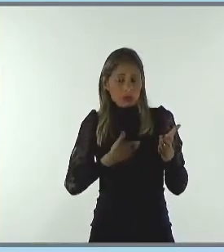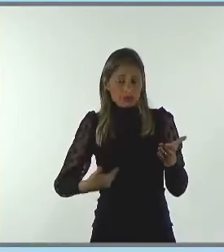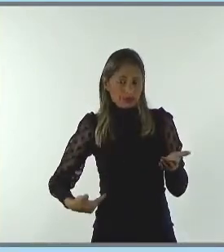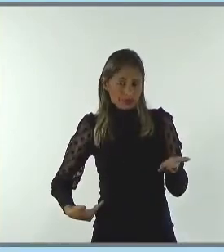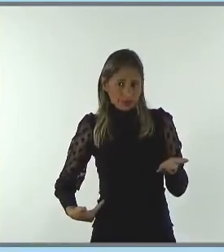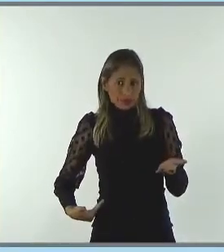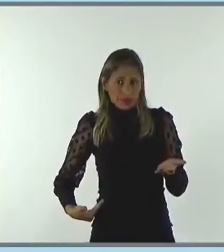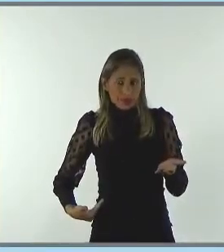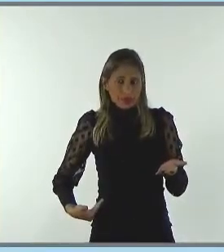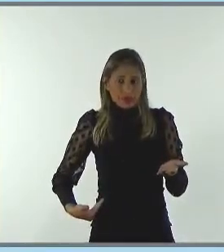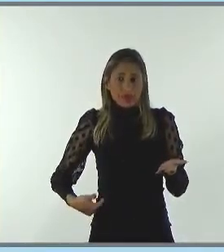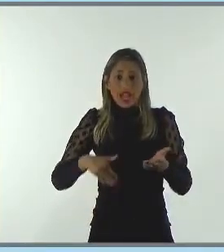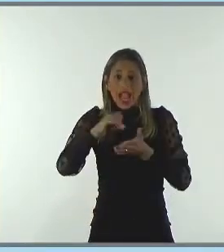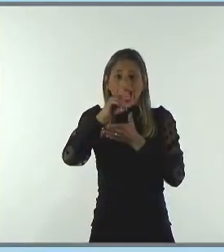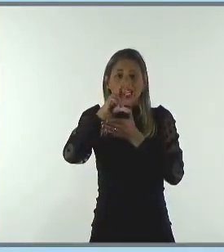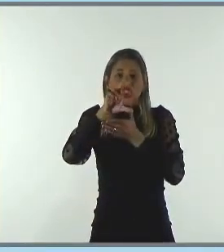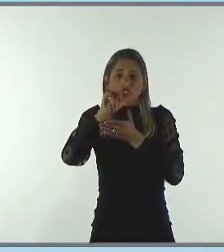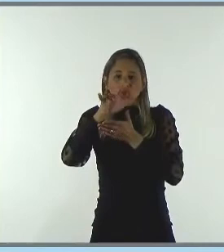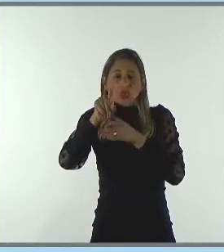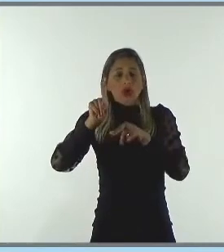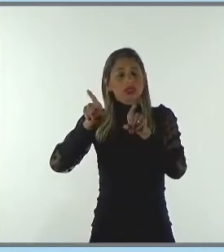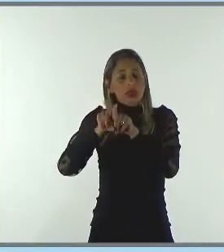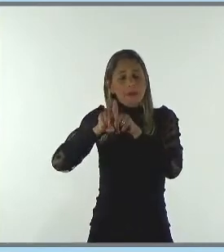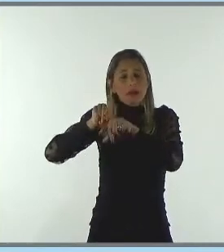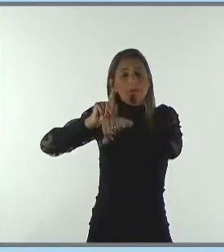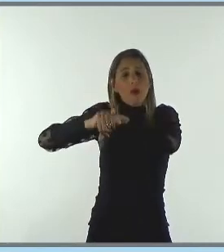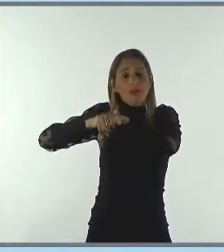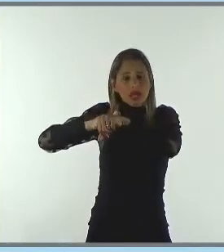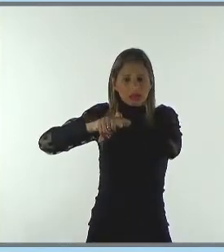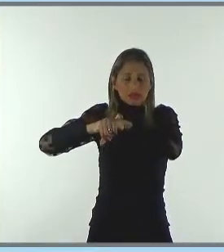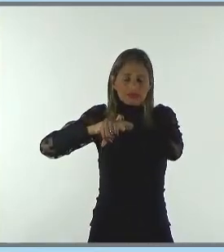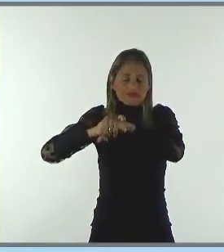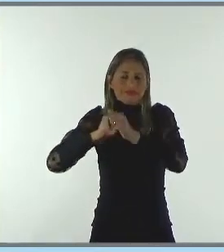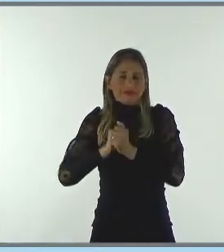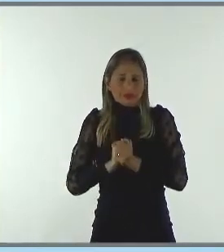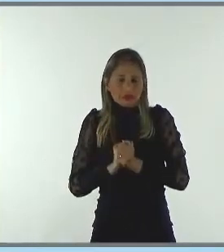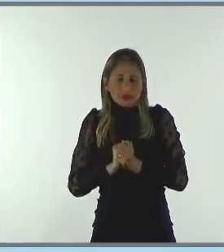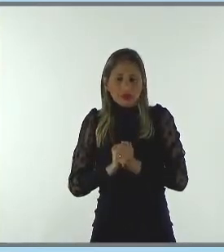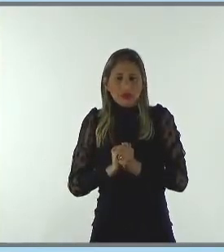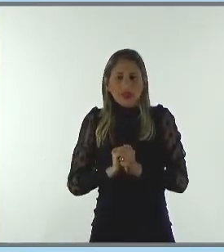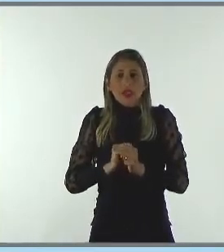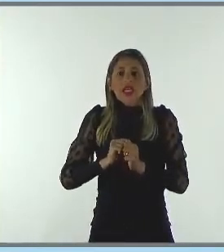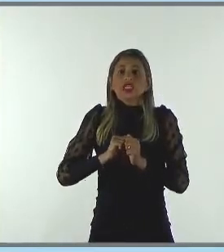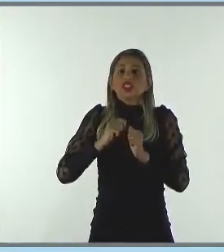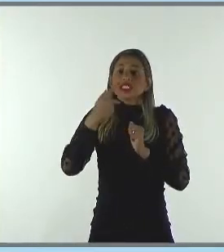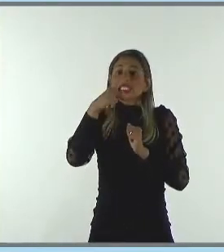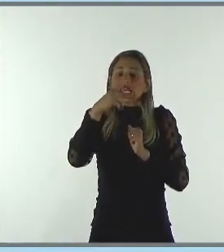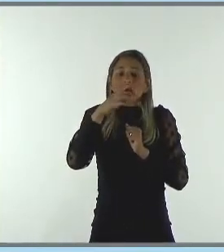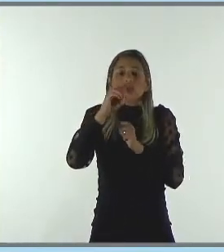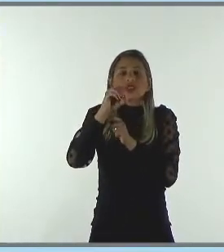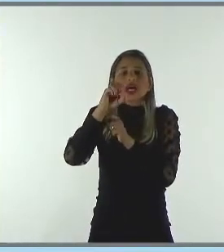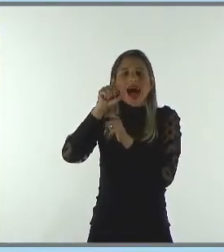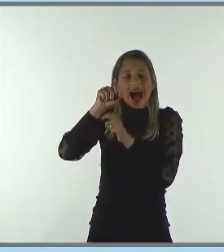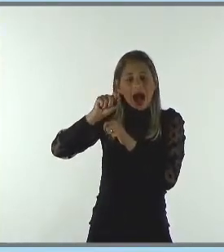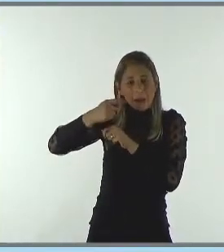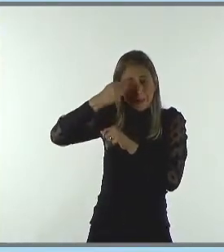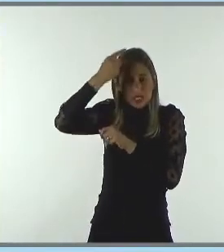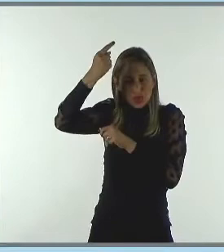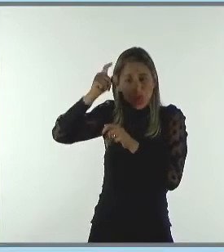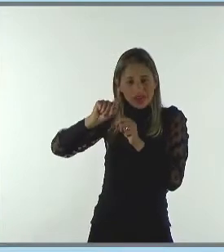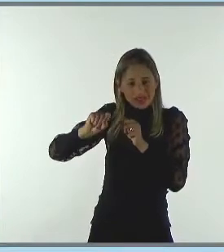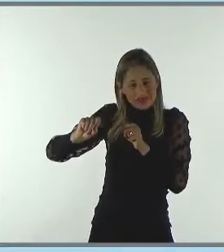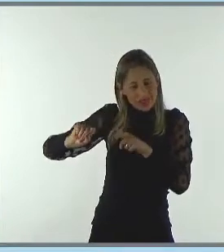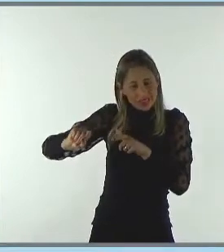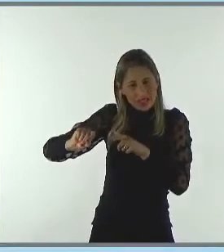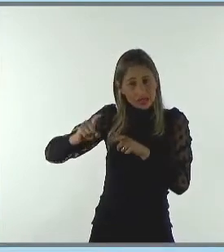para muitas editoras como a MASA é também um momento em que você pode ter os seus autores e autoras e a sua linha editorial